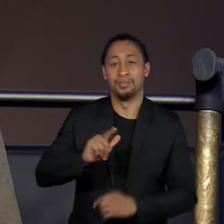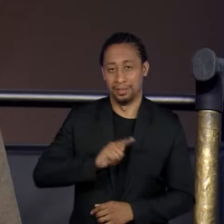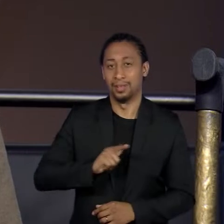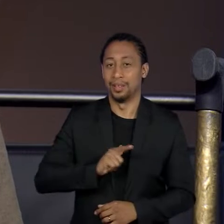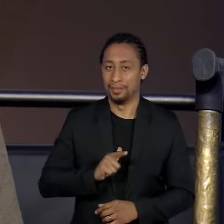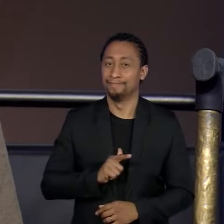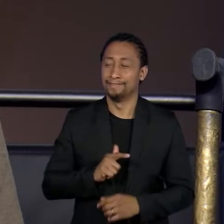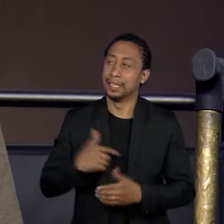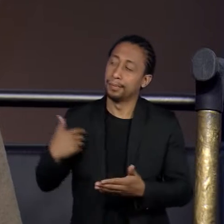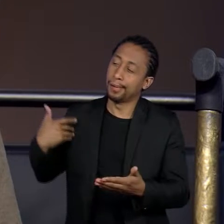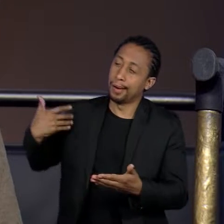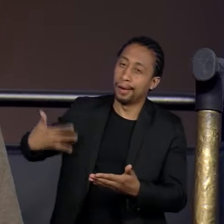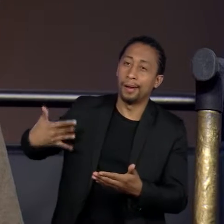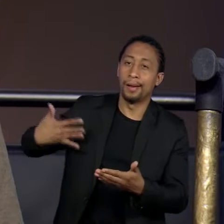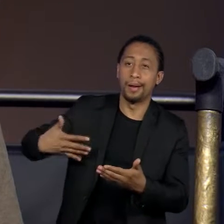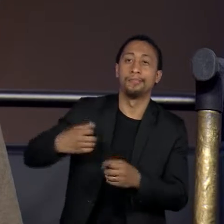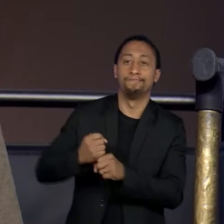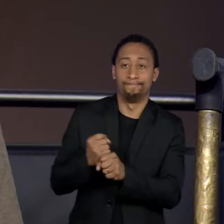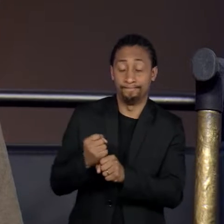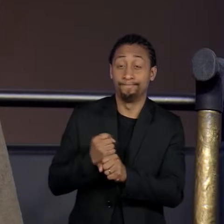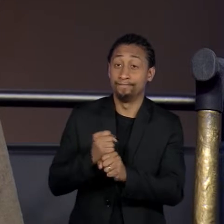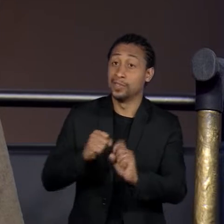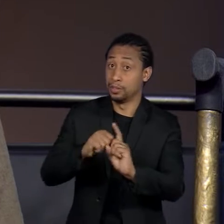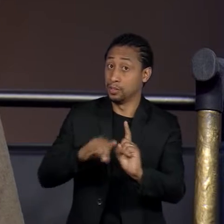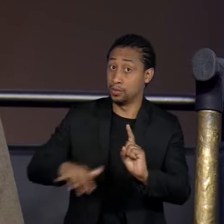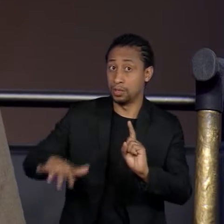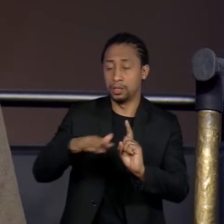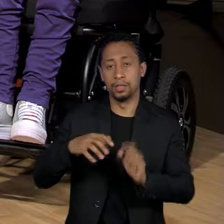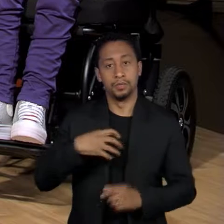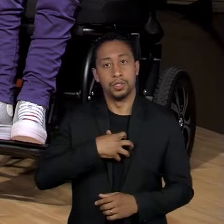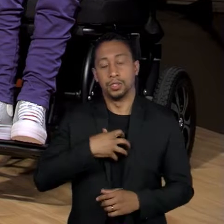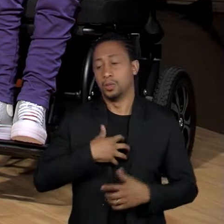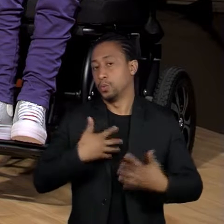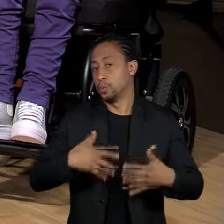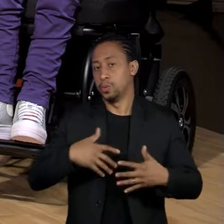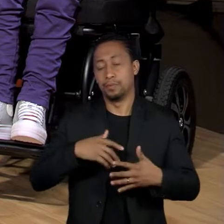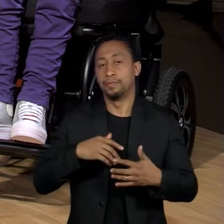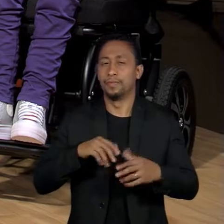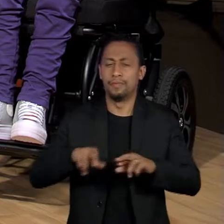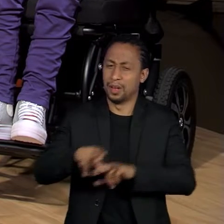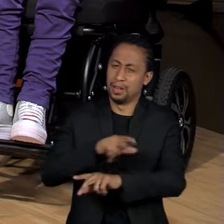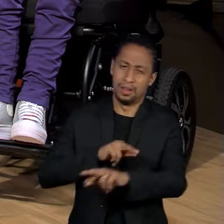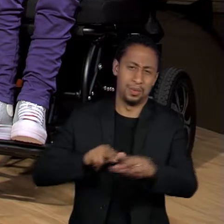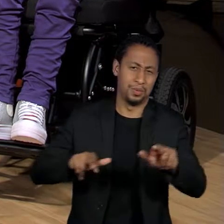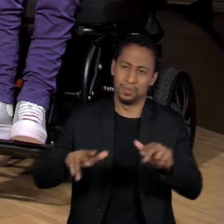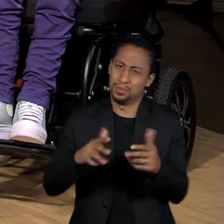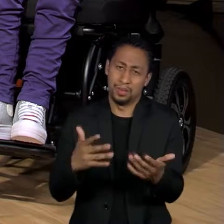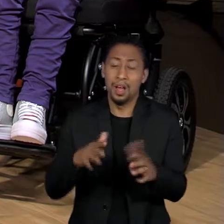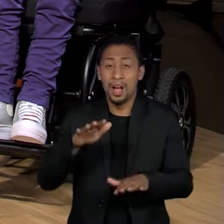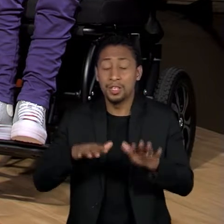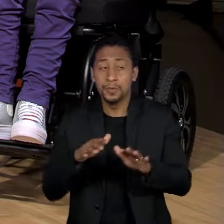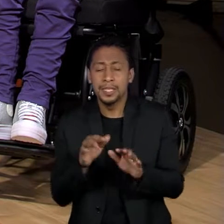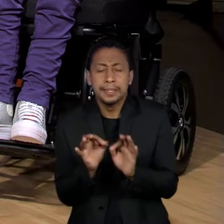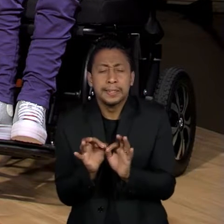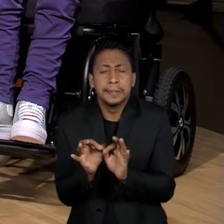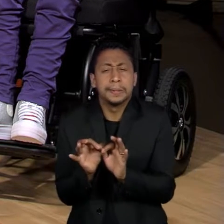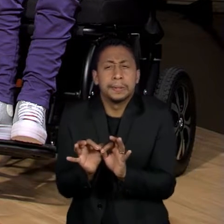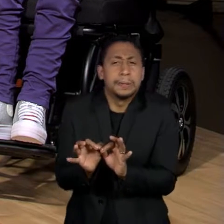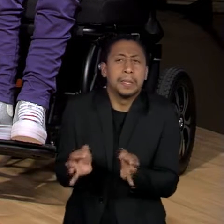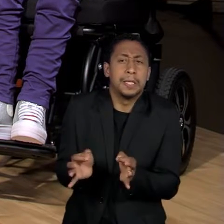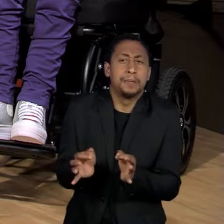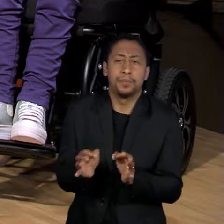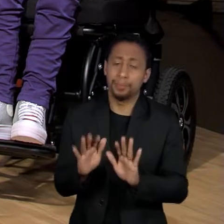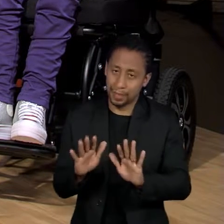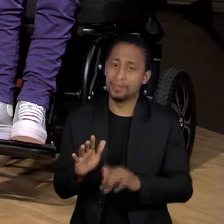Perpetua durante anos aí na nossa sociedade de vários jeitos, até mesmo das maneiras mais sutis, como a forma